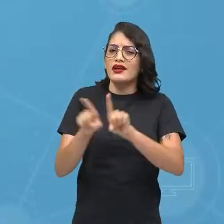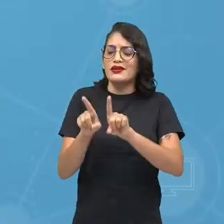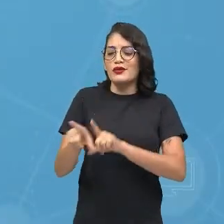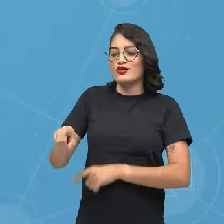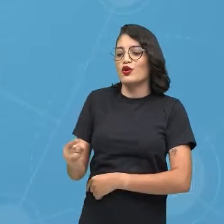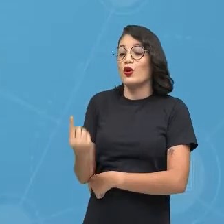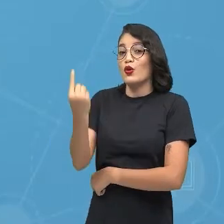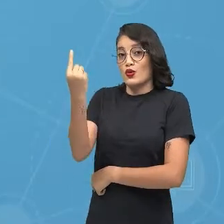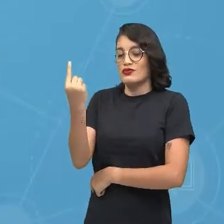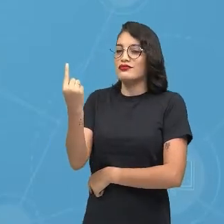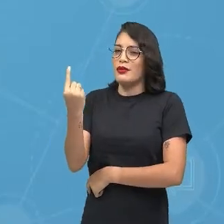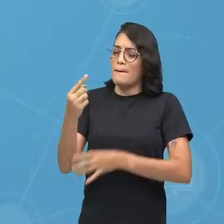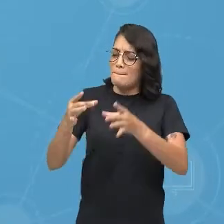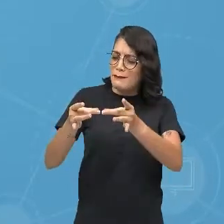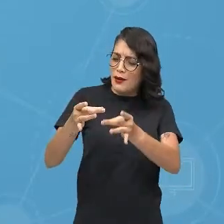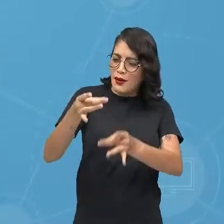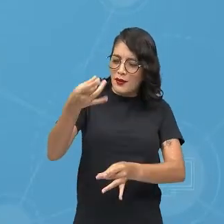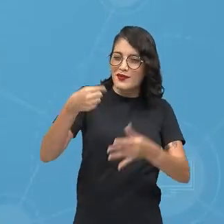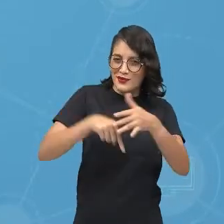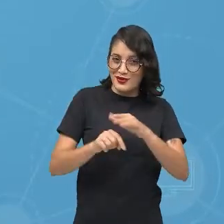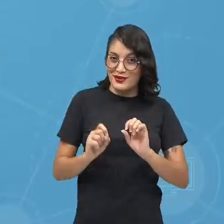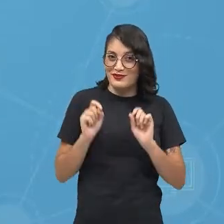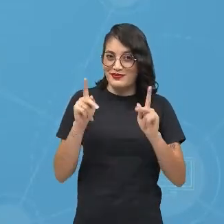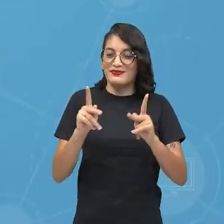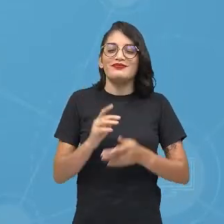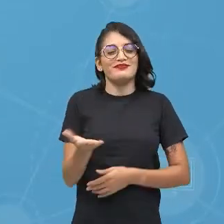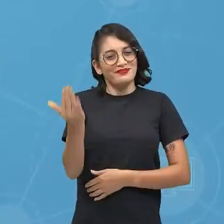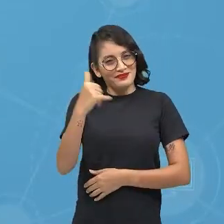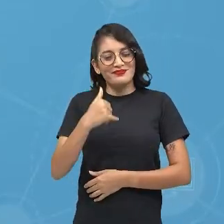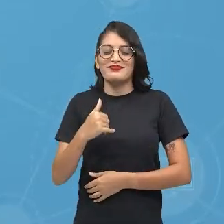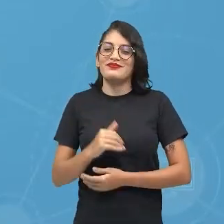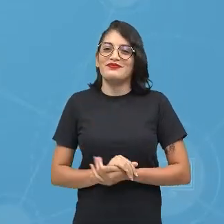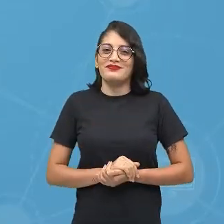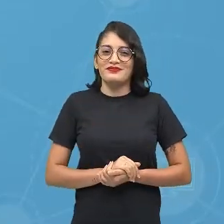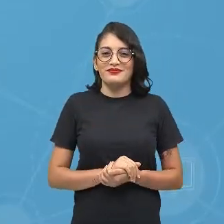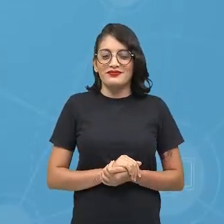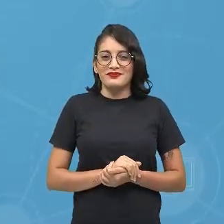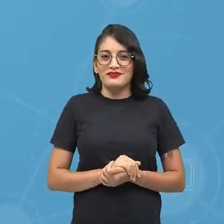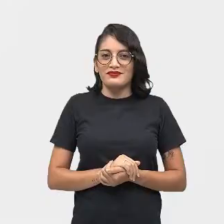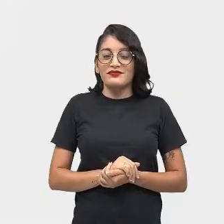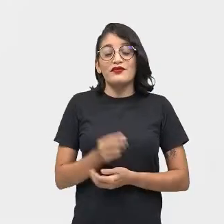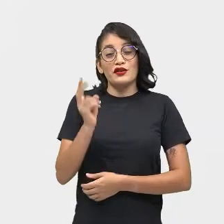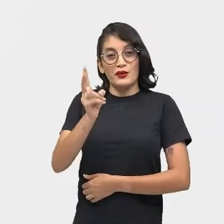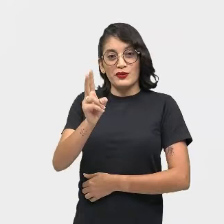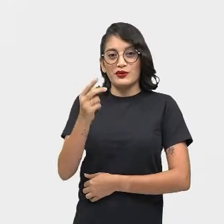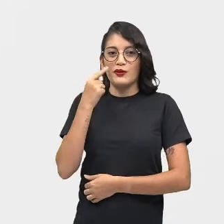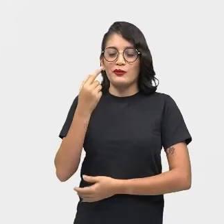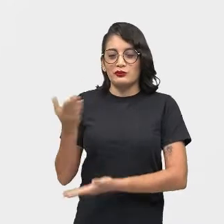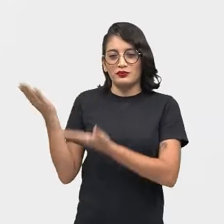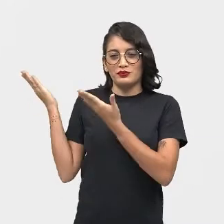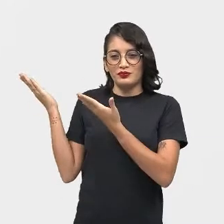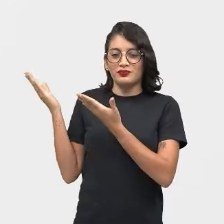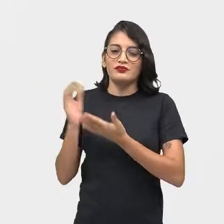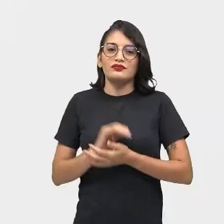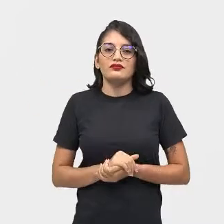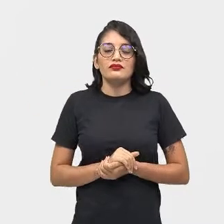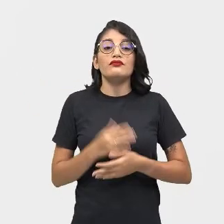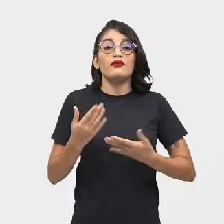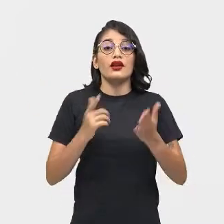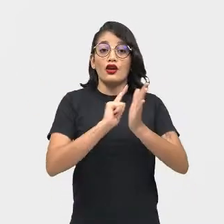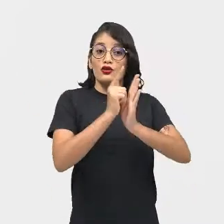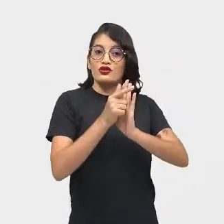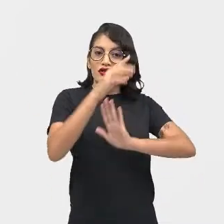escolher um deles para detalharmos um pouco mais, tá bom? Vamos lá então, vamos conversar? Vamos seguir então, olha o que nós temos. No